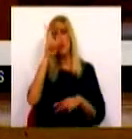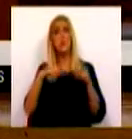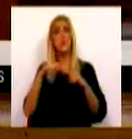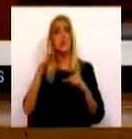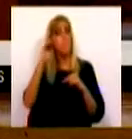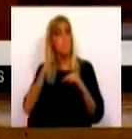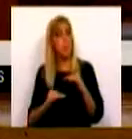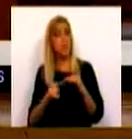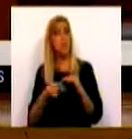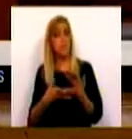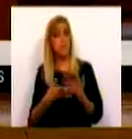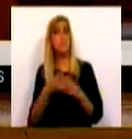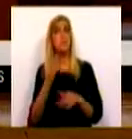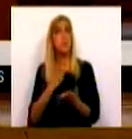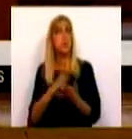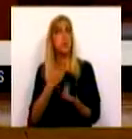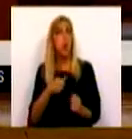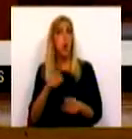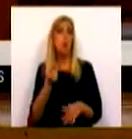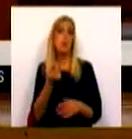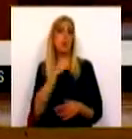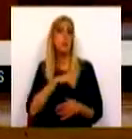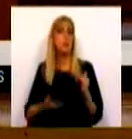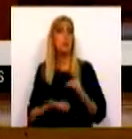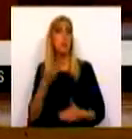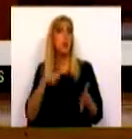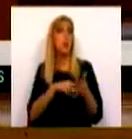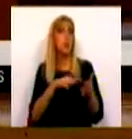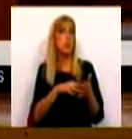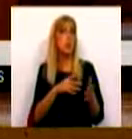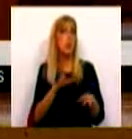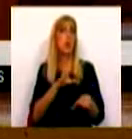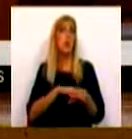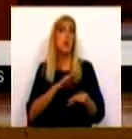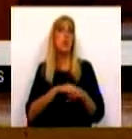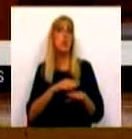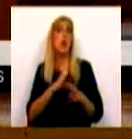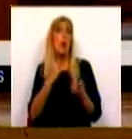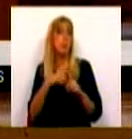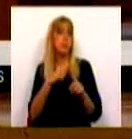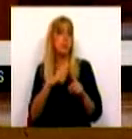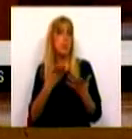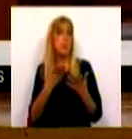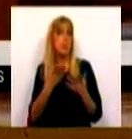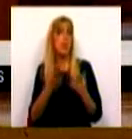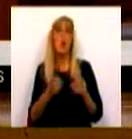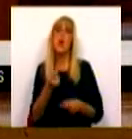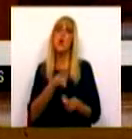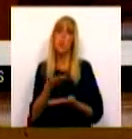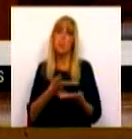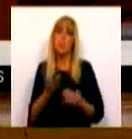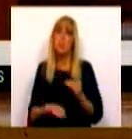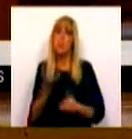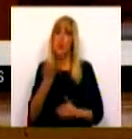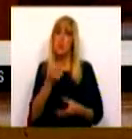diminuiu e só há mais receitas e contribuições por boas razões, porque há mais economia e